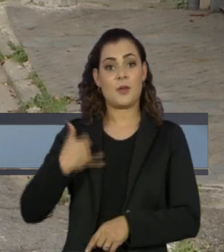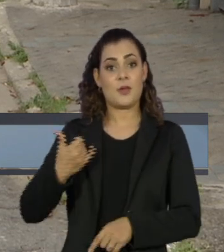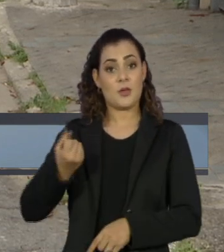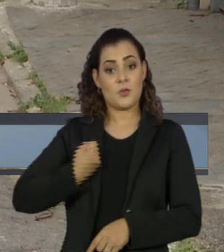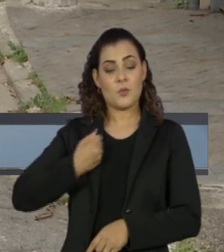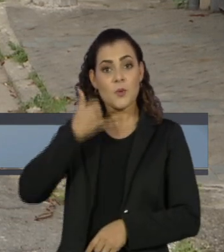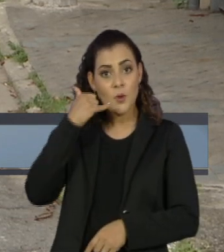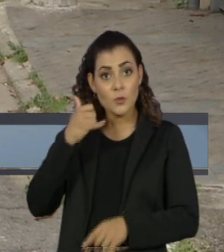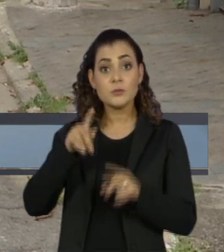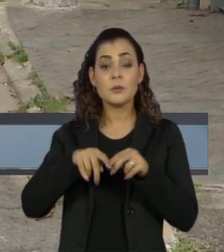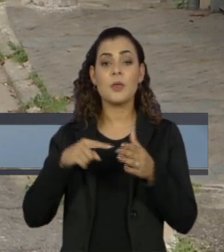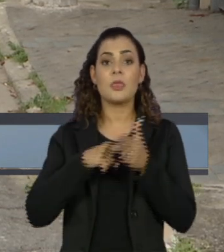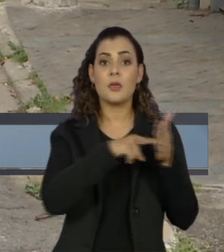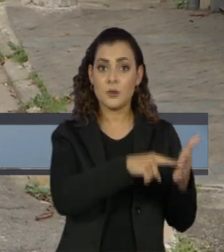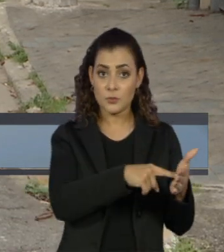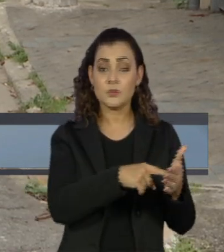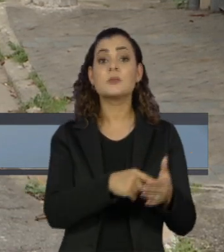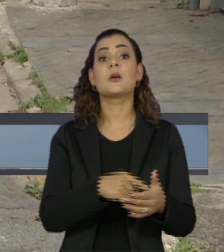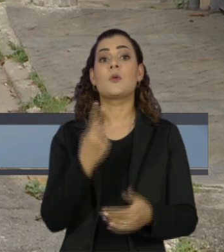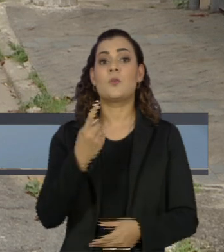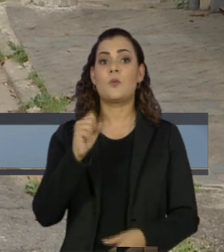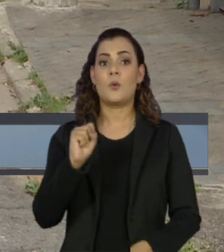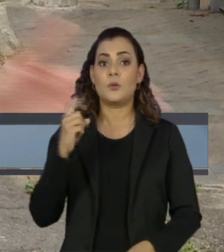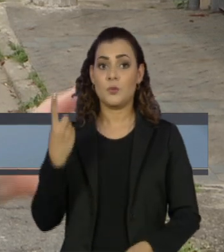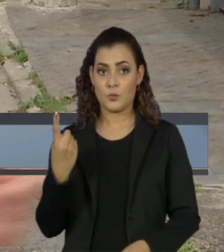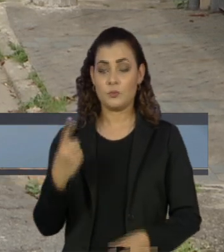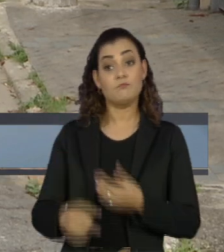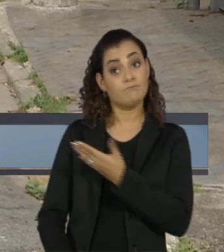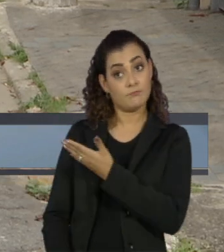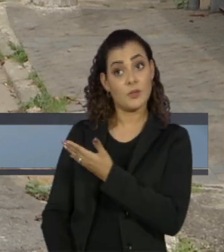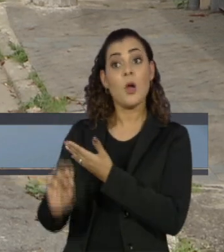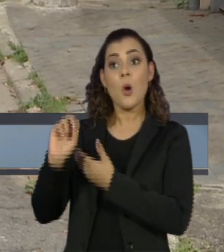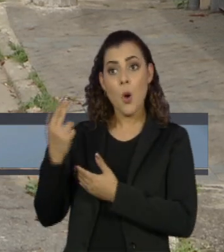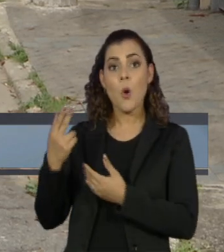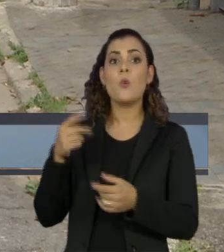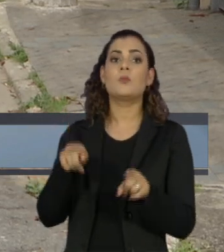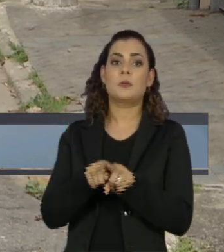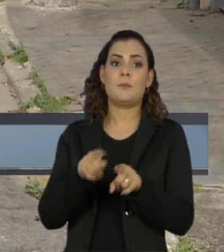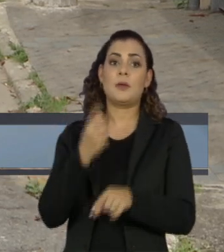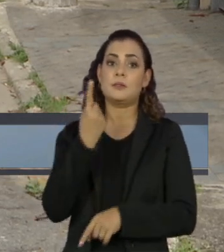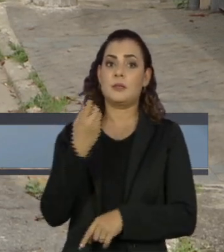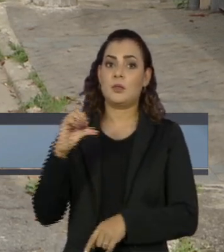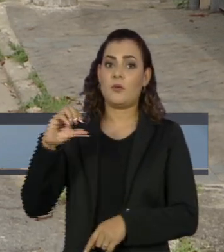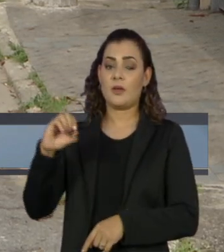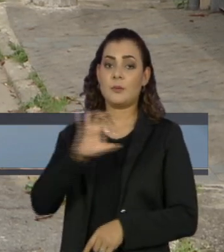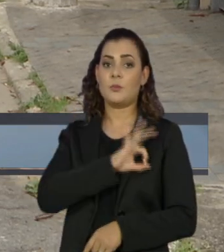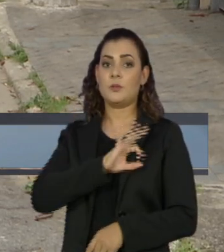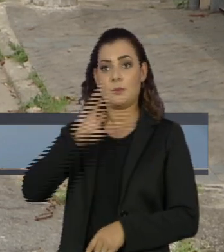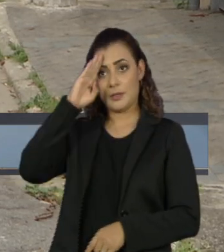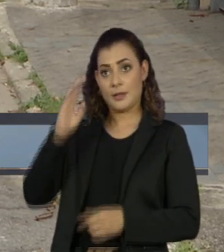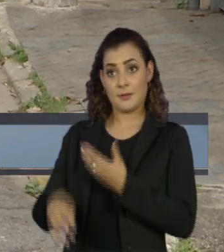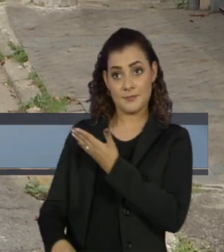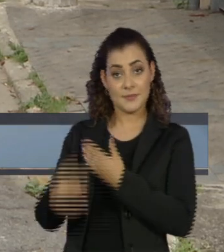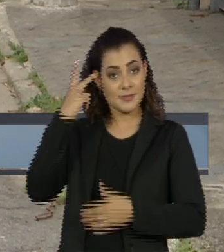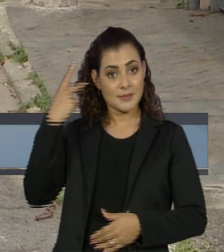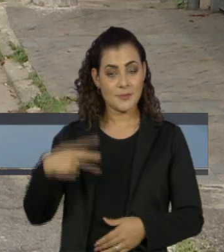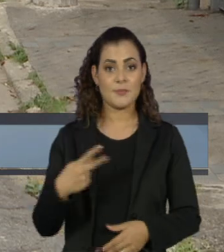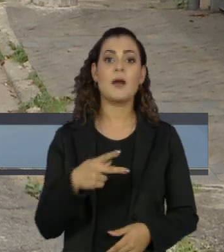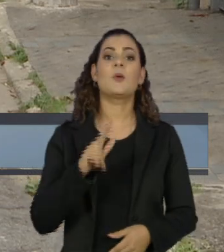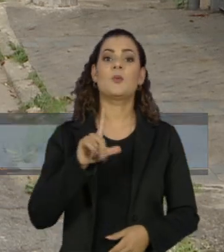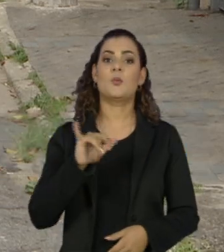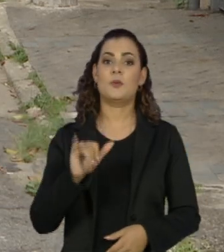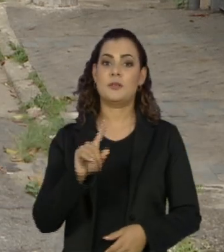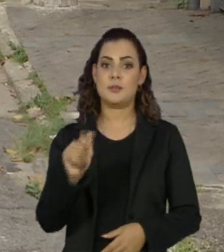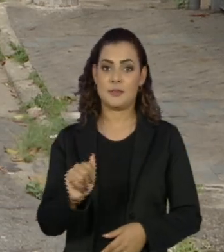3560 pelo disque-denúncia 181 ou ainda pelo 190 da Polícia Militar de São Paulo